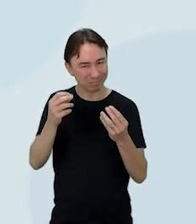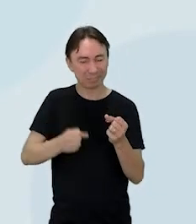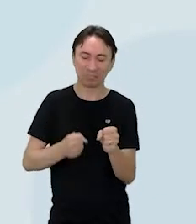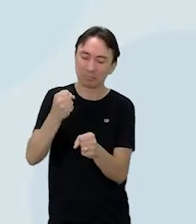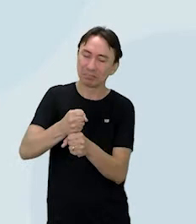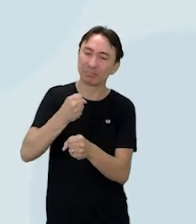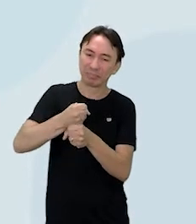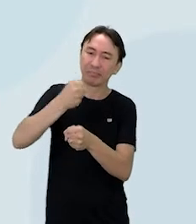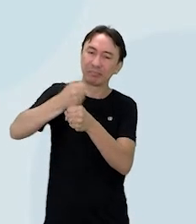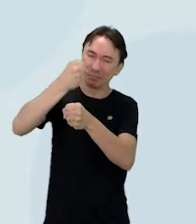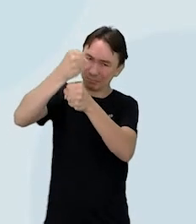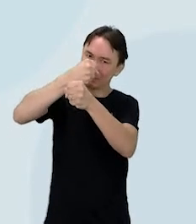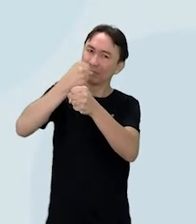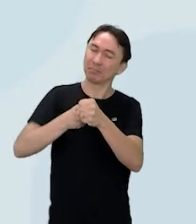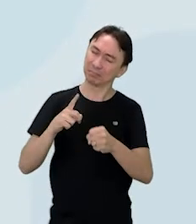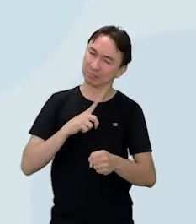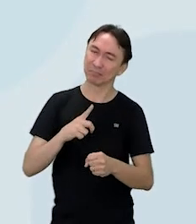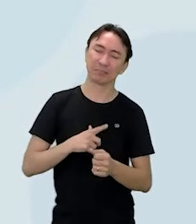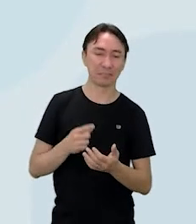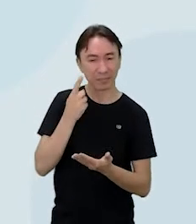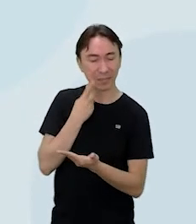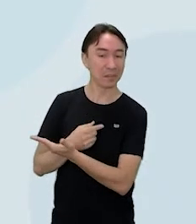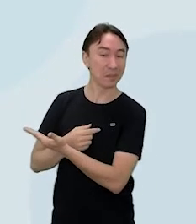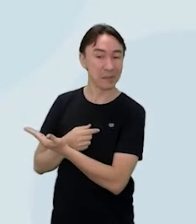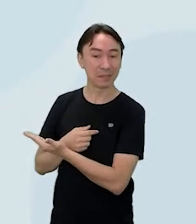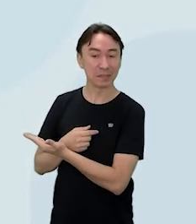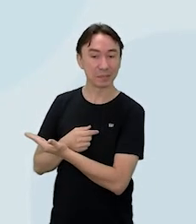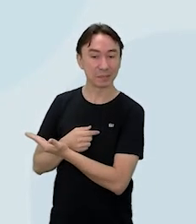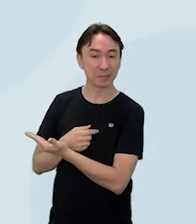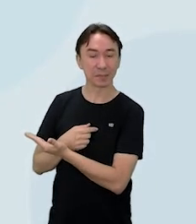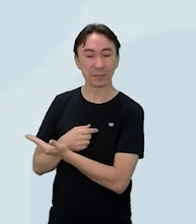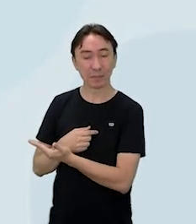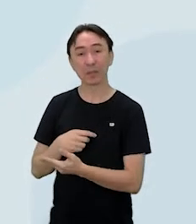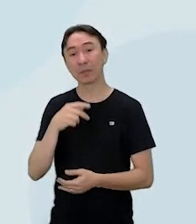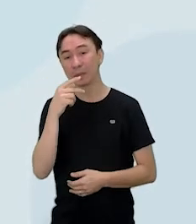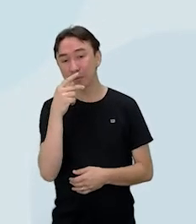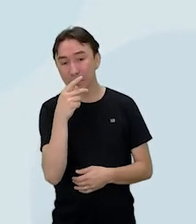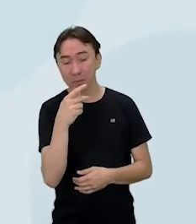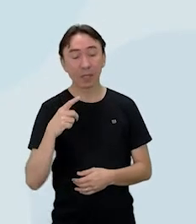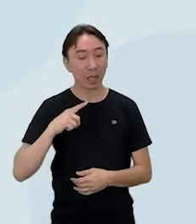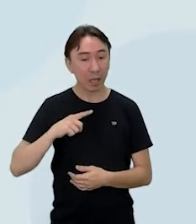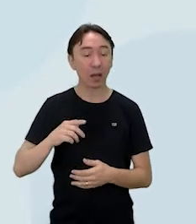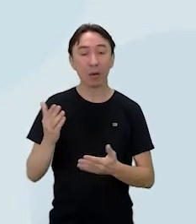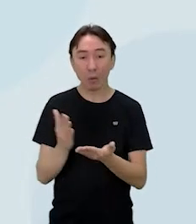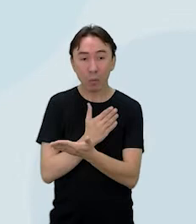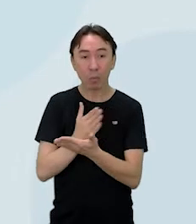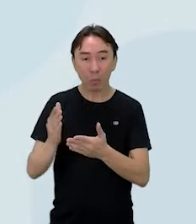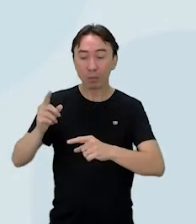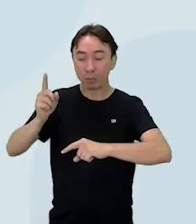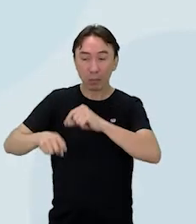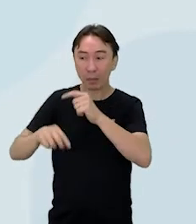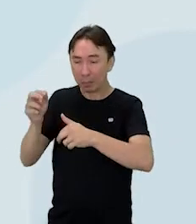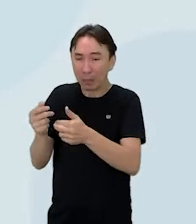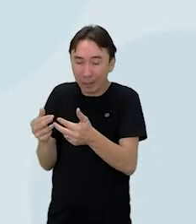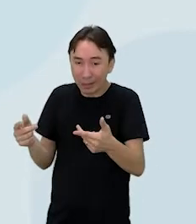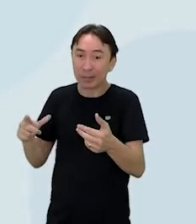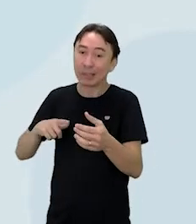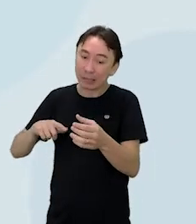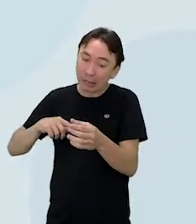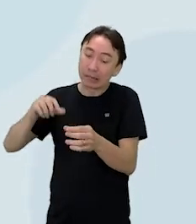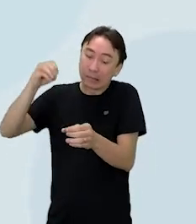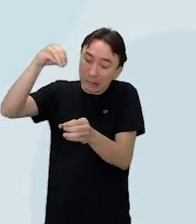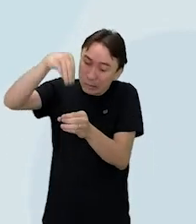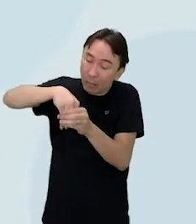slide alguns materiais que têm na sua constituição o calcário, né? Então, você